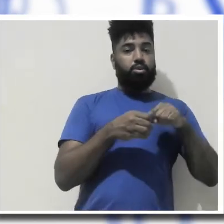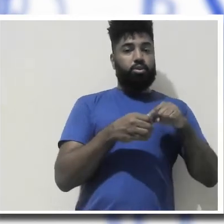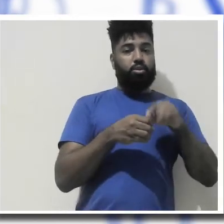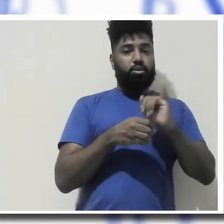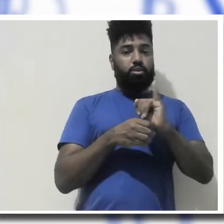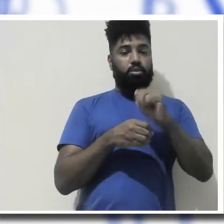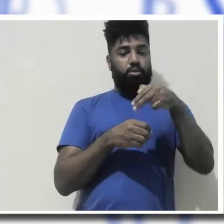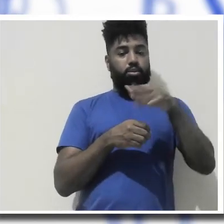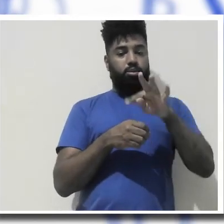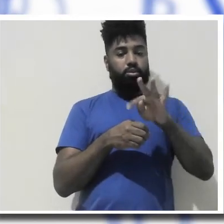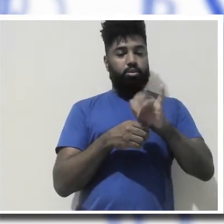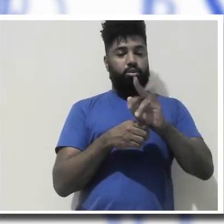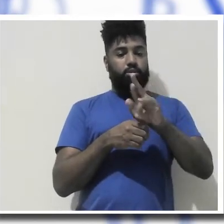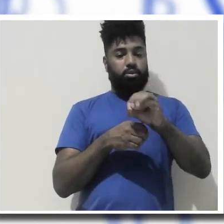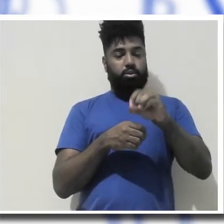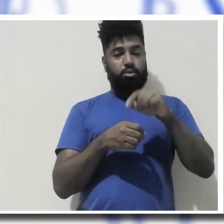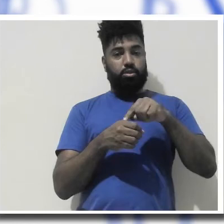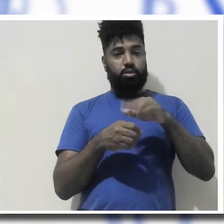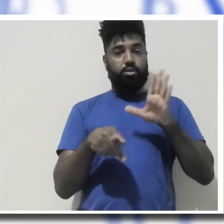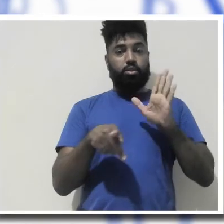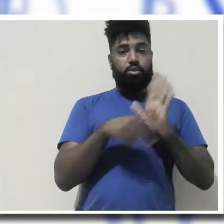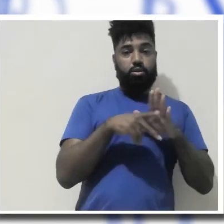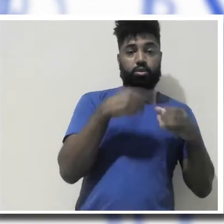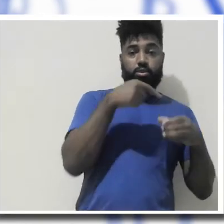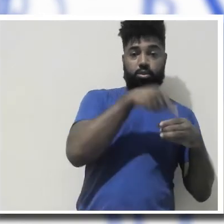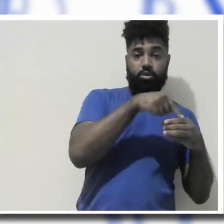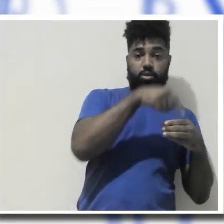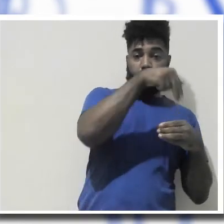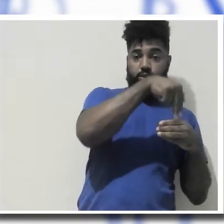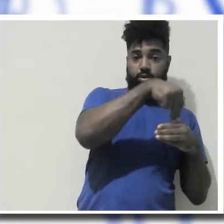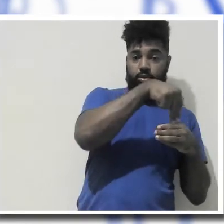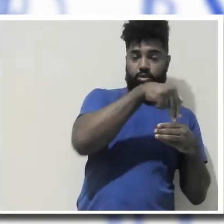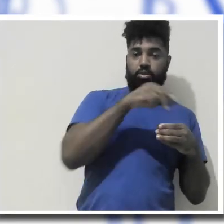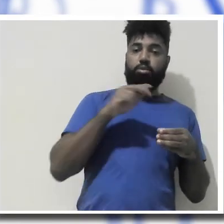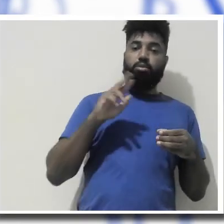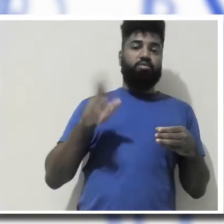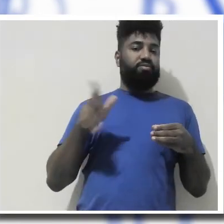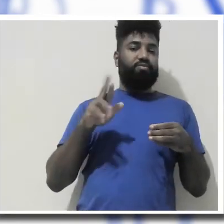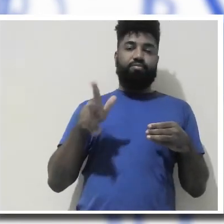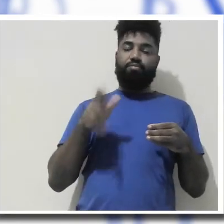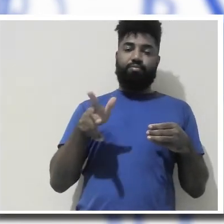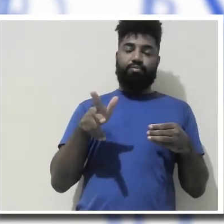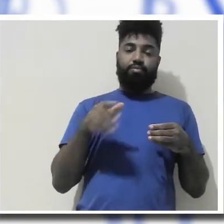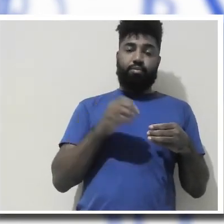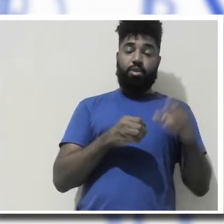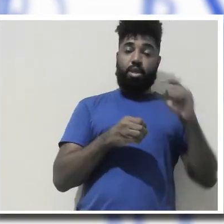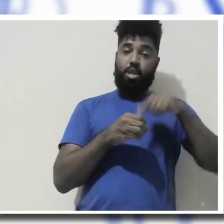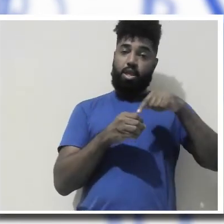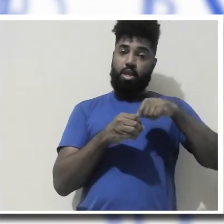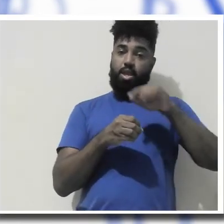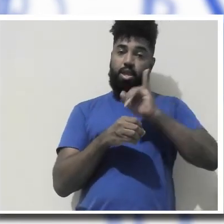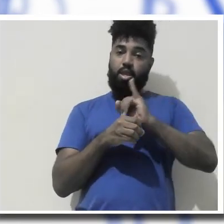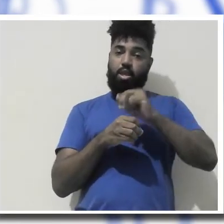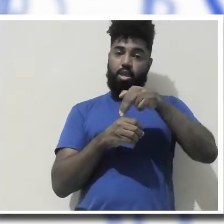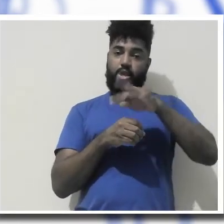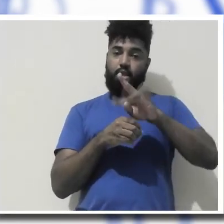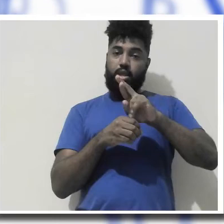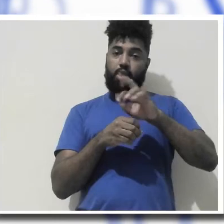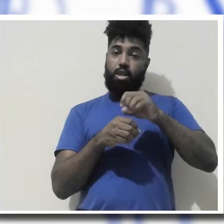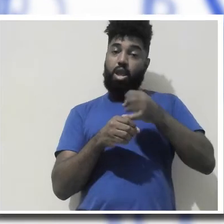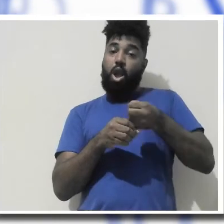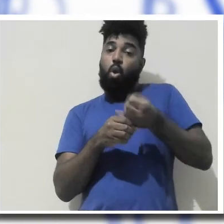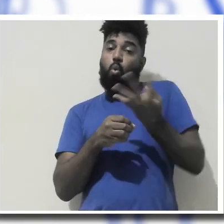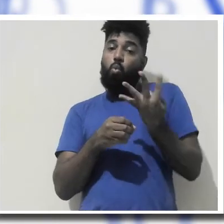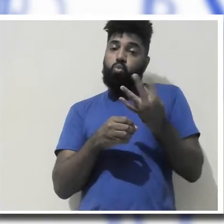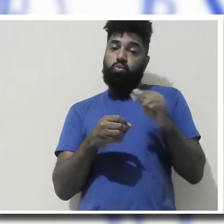inteiro é natural? Não. Tenho alguns números inteiros que não são naturais.